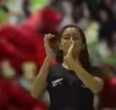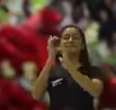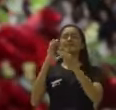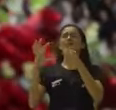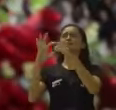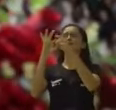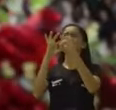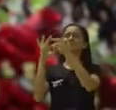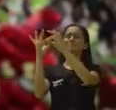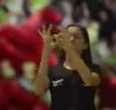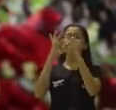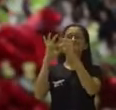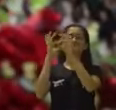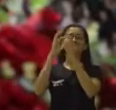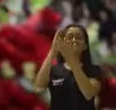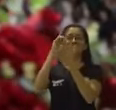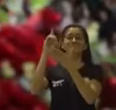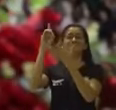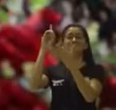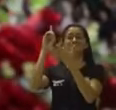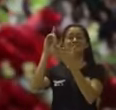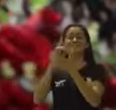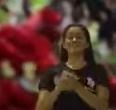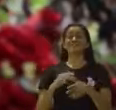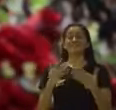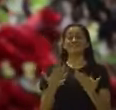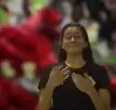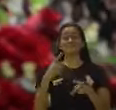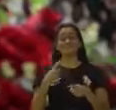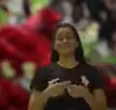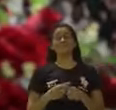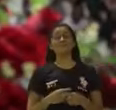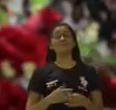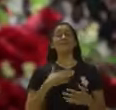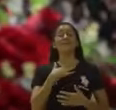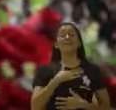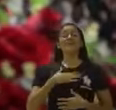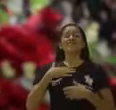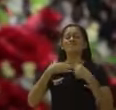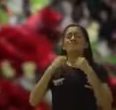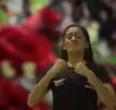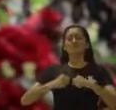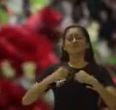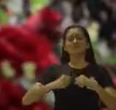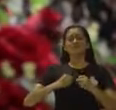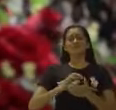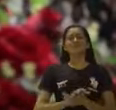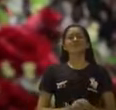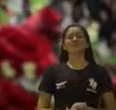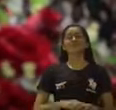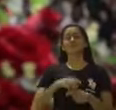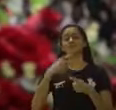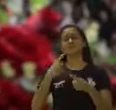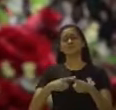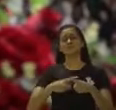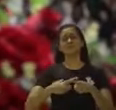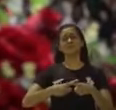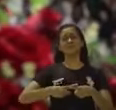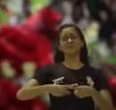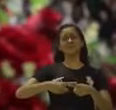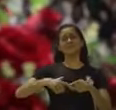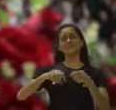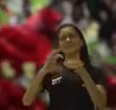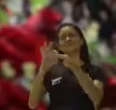unido nele, e é por isso que eu posso, porque eu